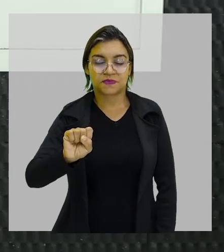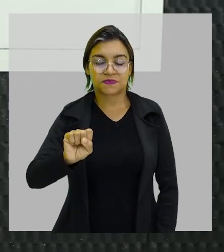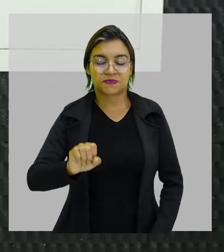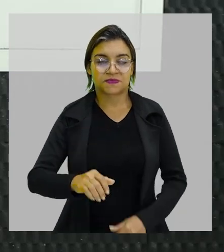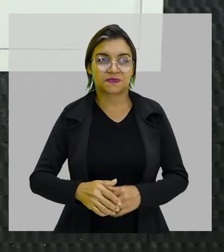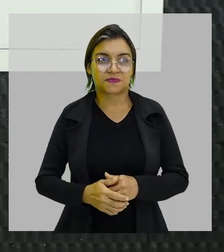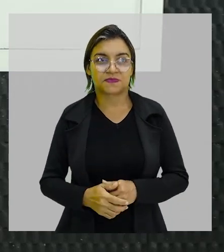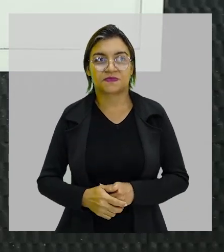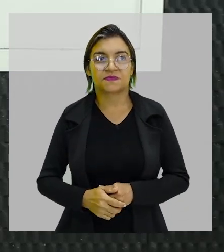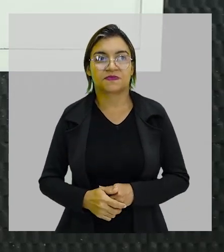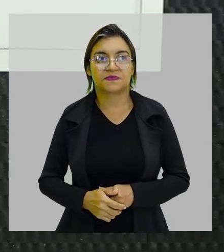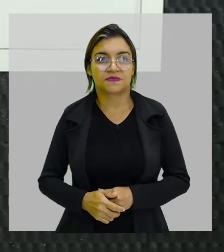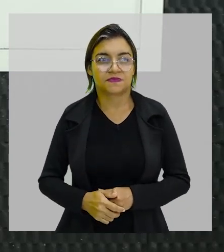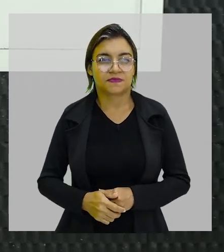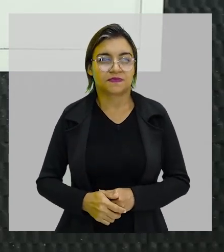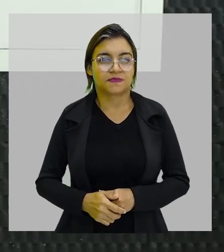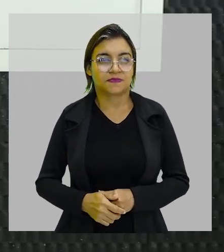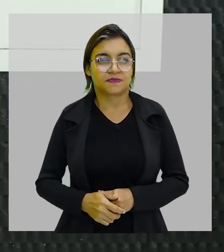Então, N,